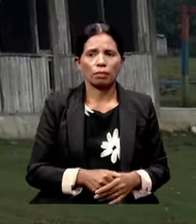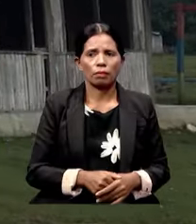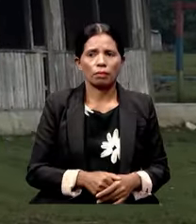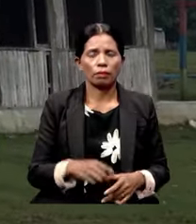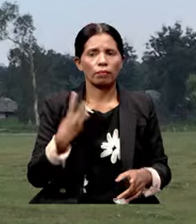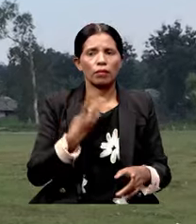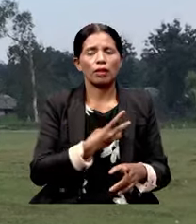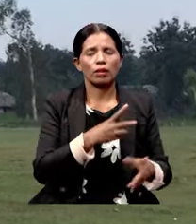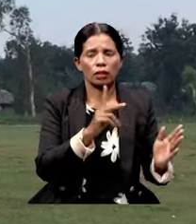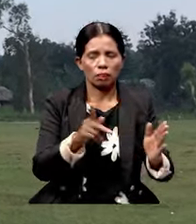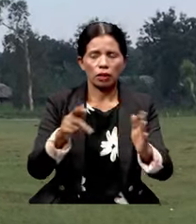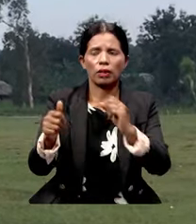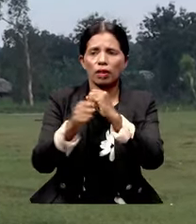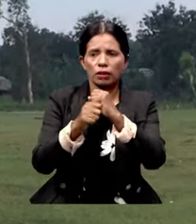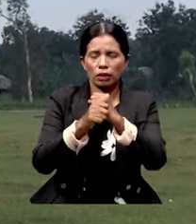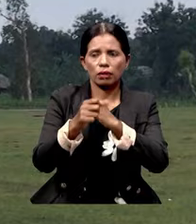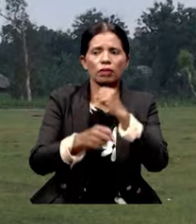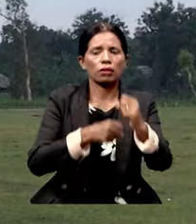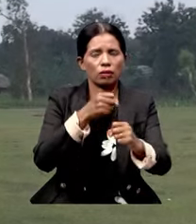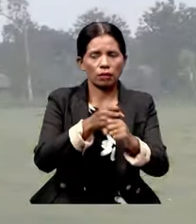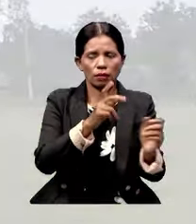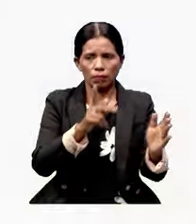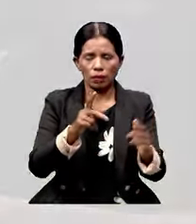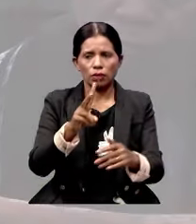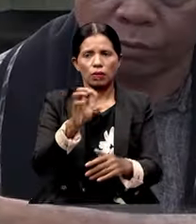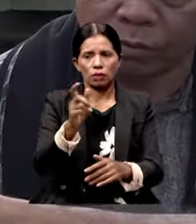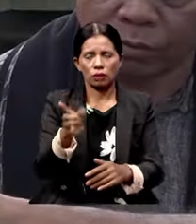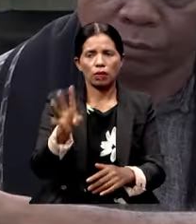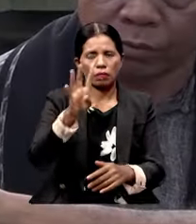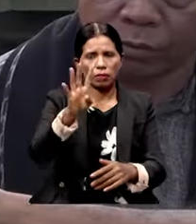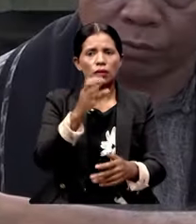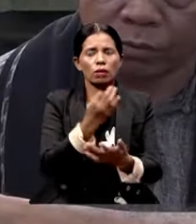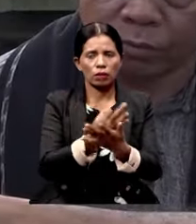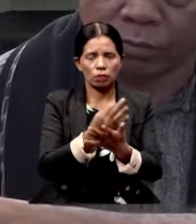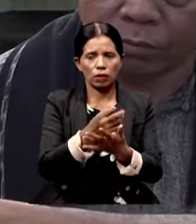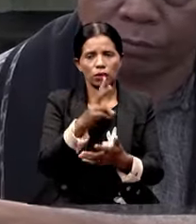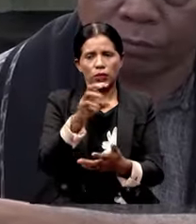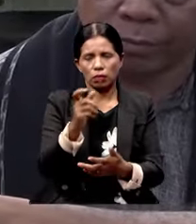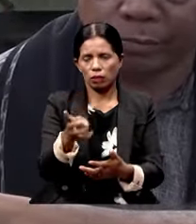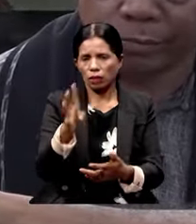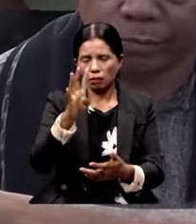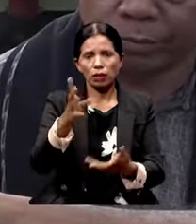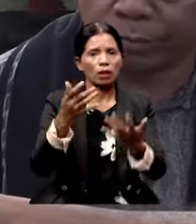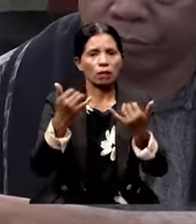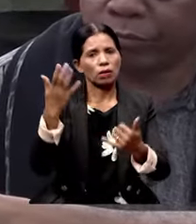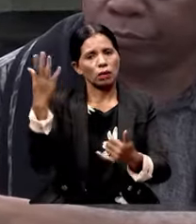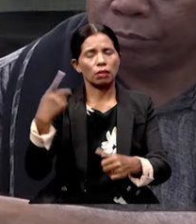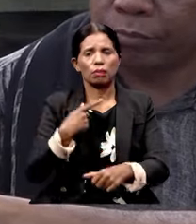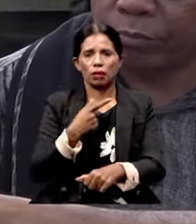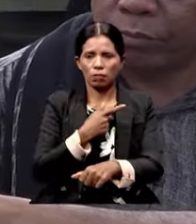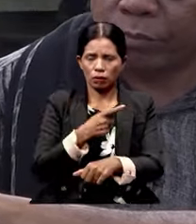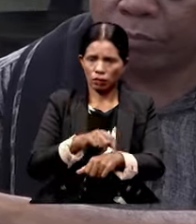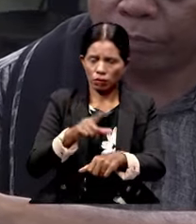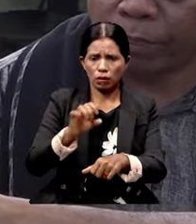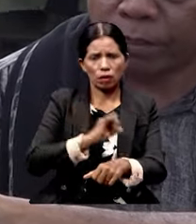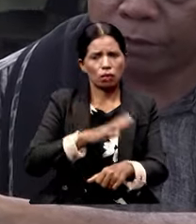e tem plano ação anual, o plano ação anual para 2024, orçamento 2024, que agora ia Parlamento Nacional.